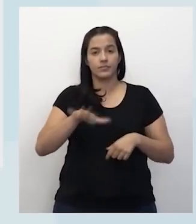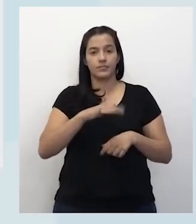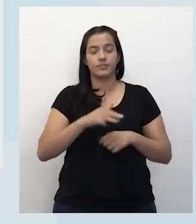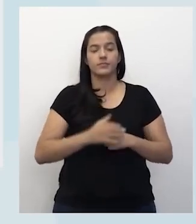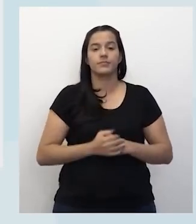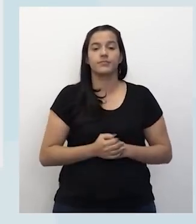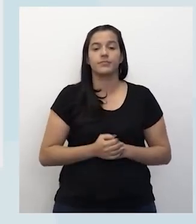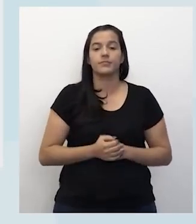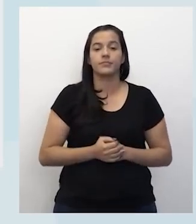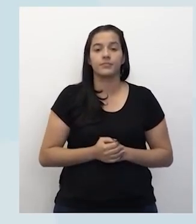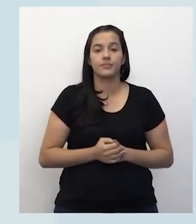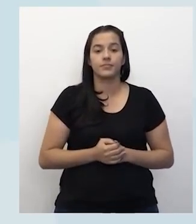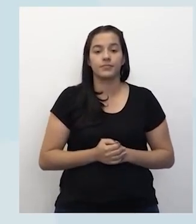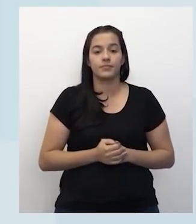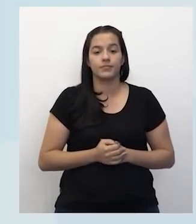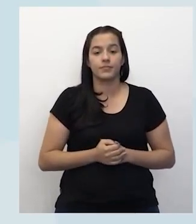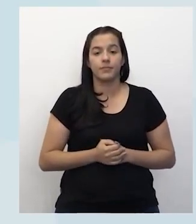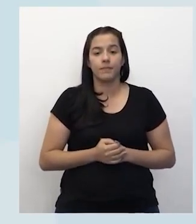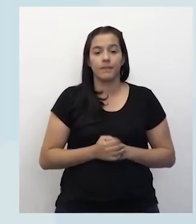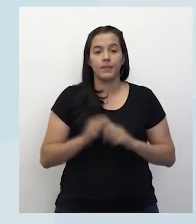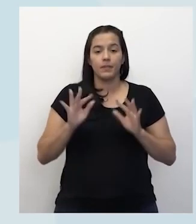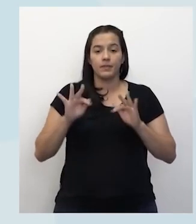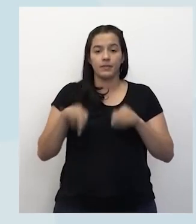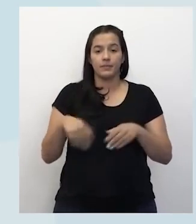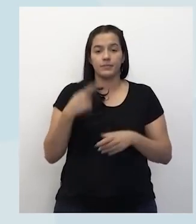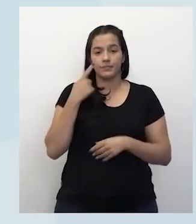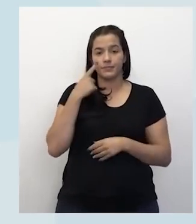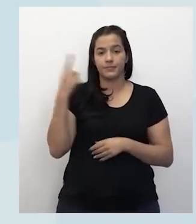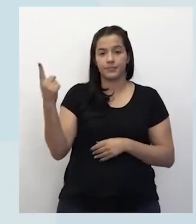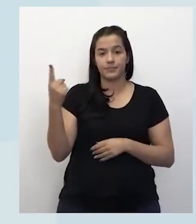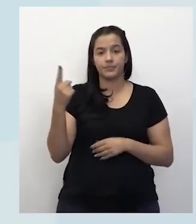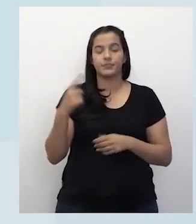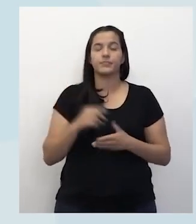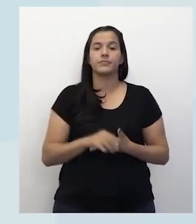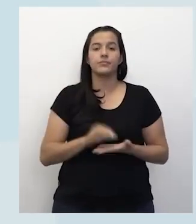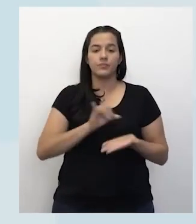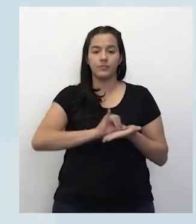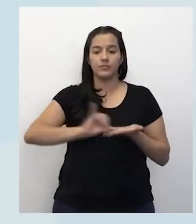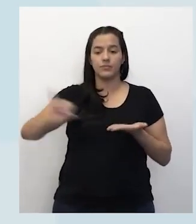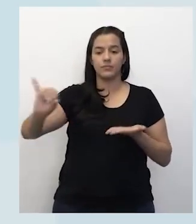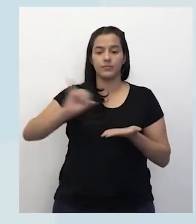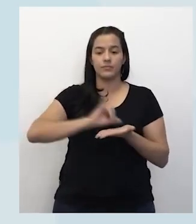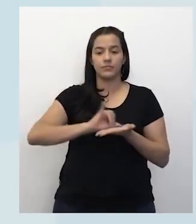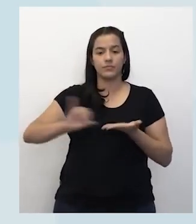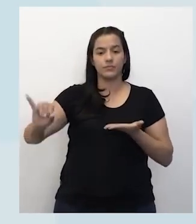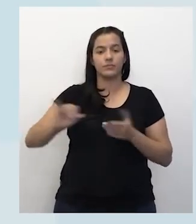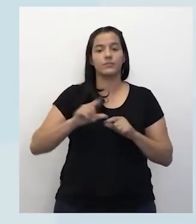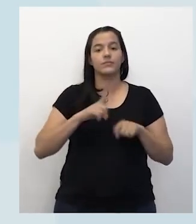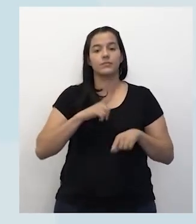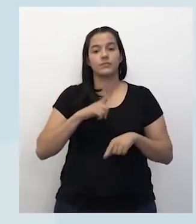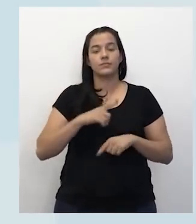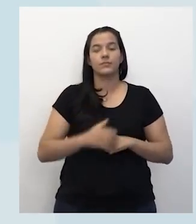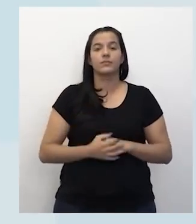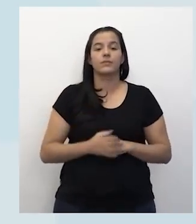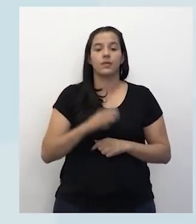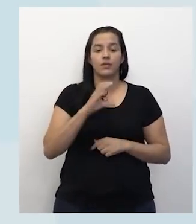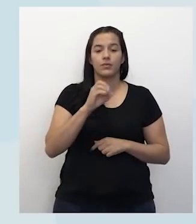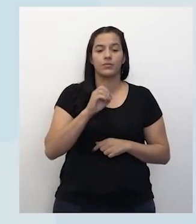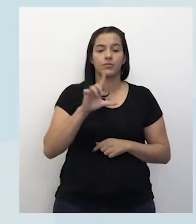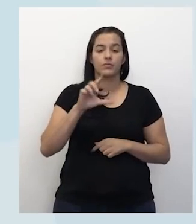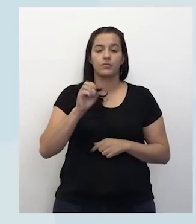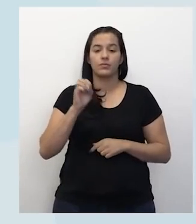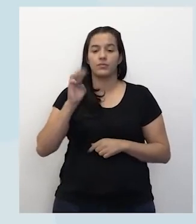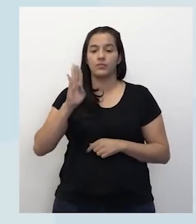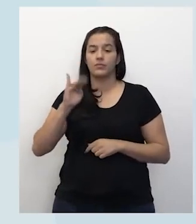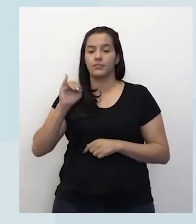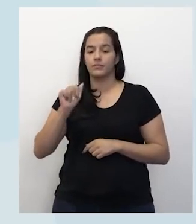lá para a próxima tela. Para finalizar, deslocados internos, são esses aí, né, que aí está citando aí a Colômbia, aqui na América